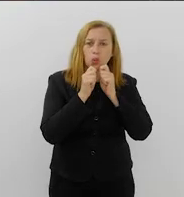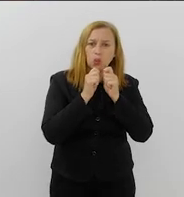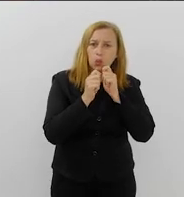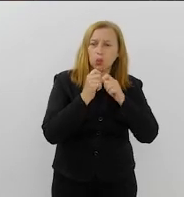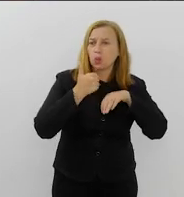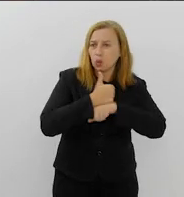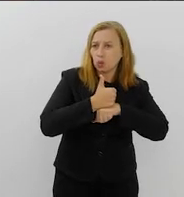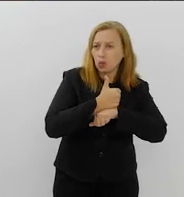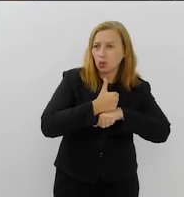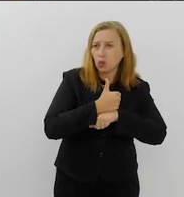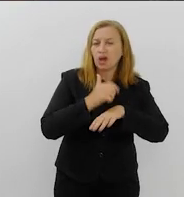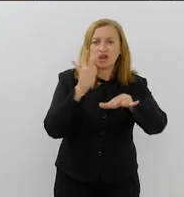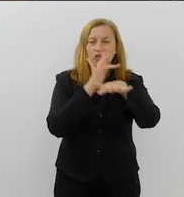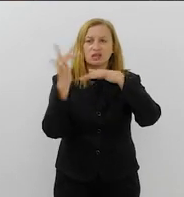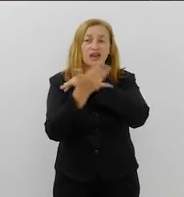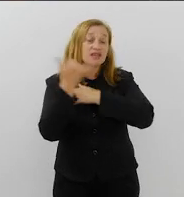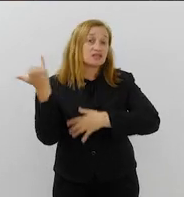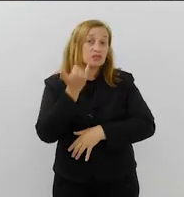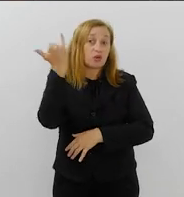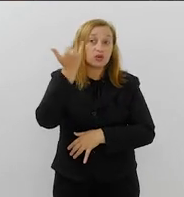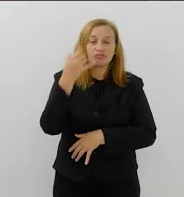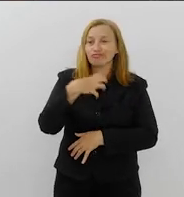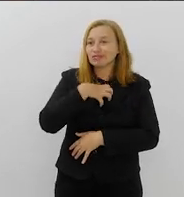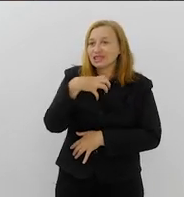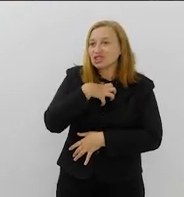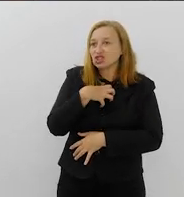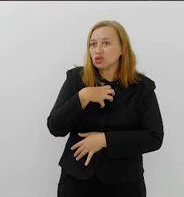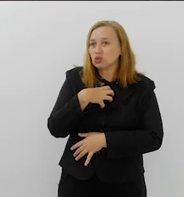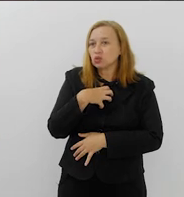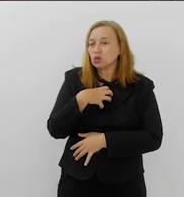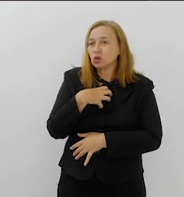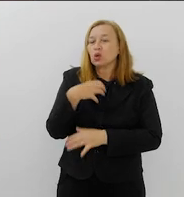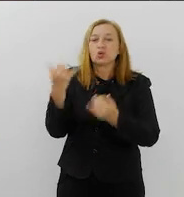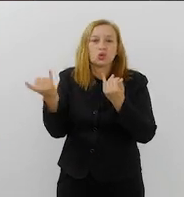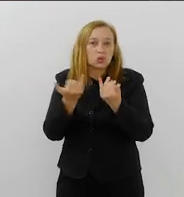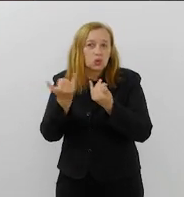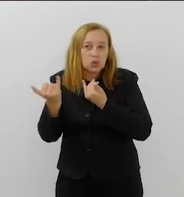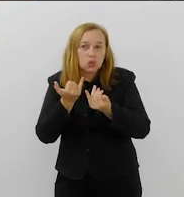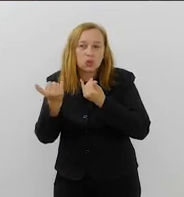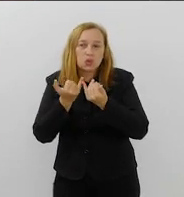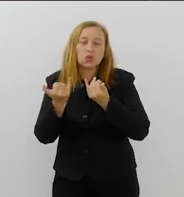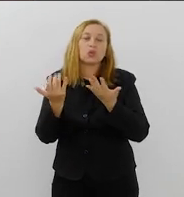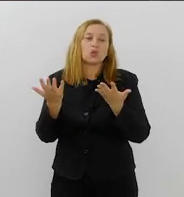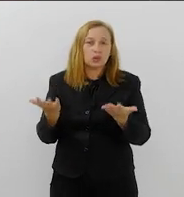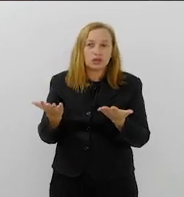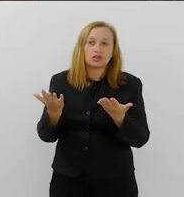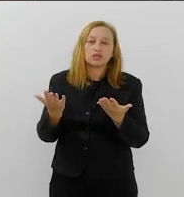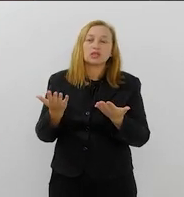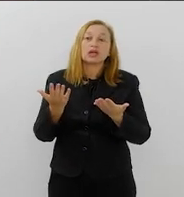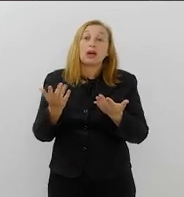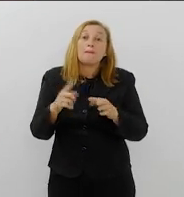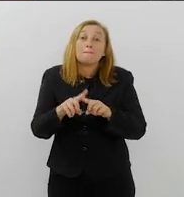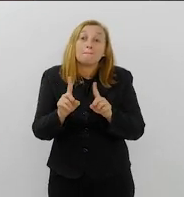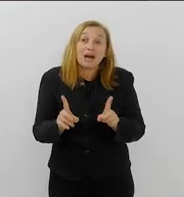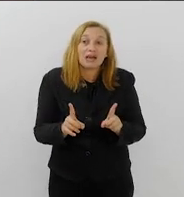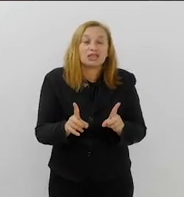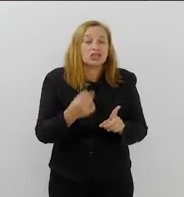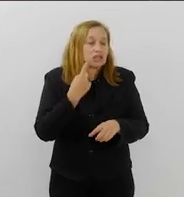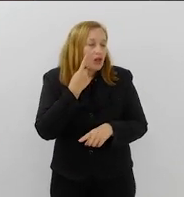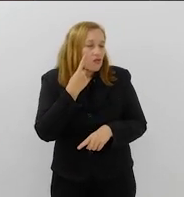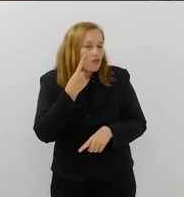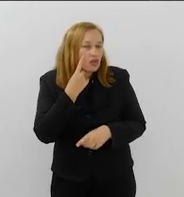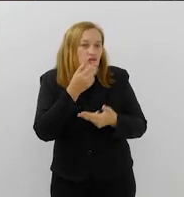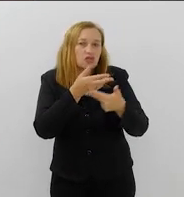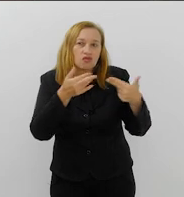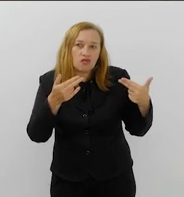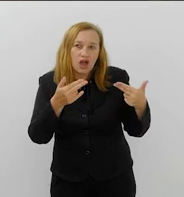nós, jornalistas, as redes sociais são muito importantes no sentido de trazer informações, enfim, notícias e tal. Só